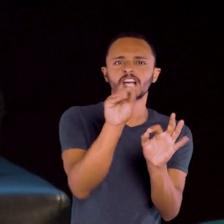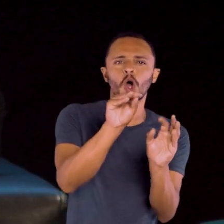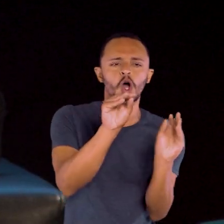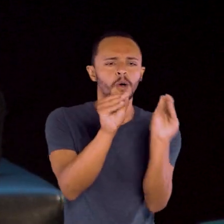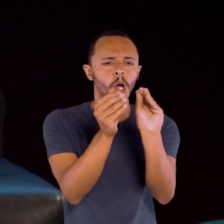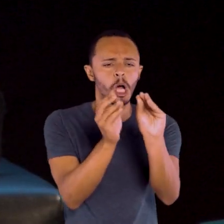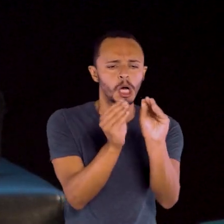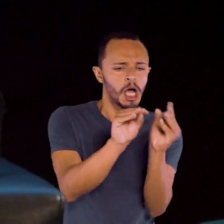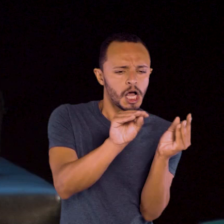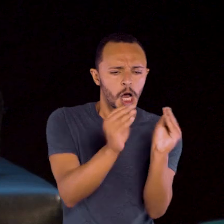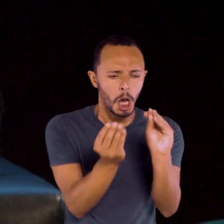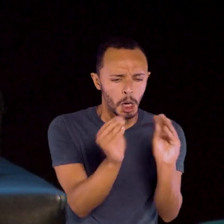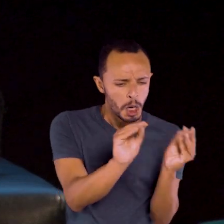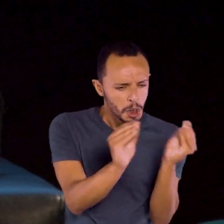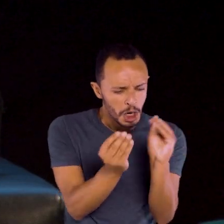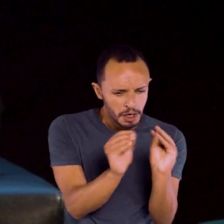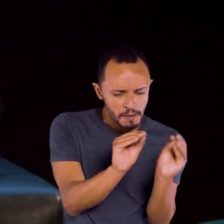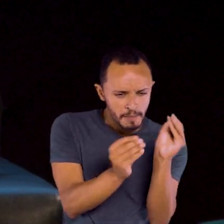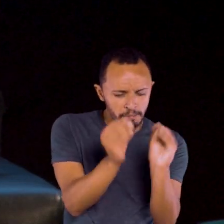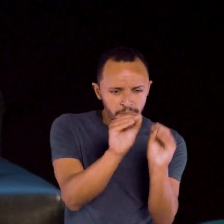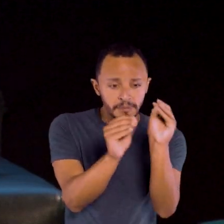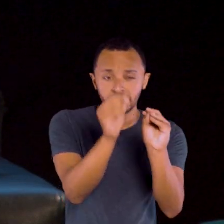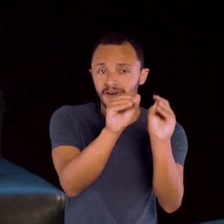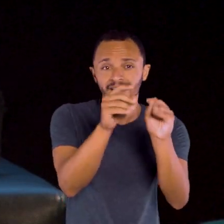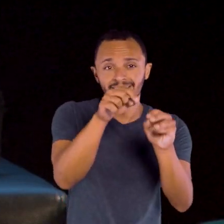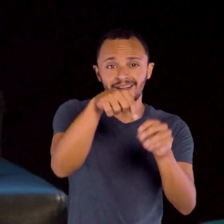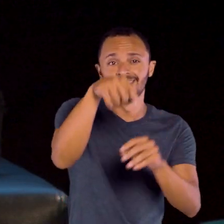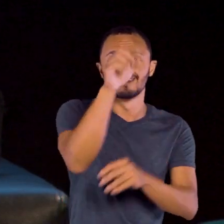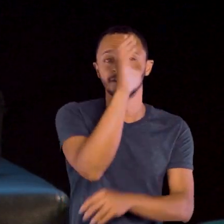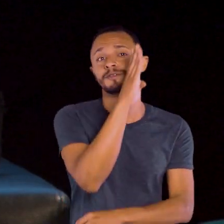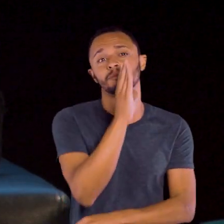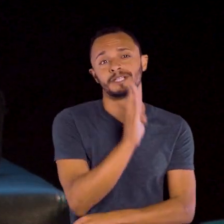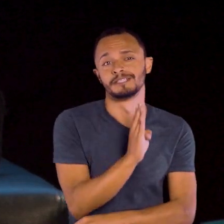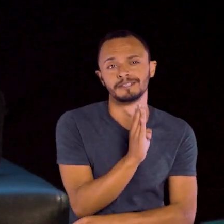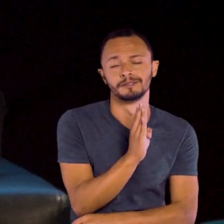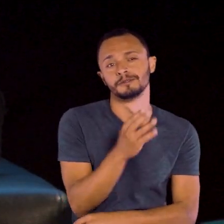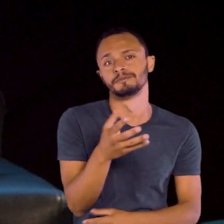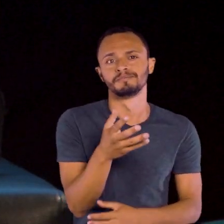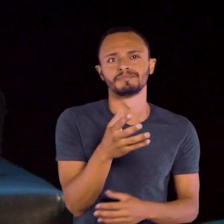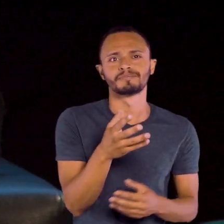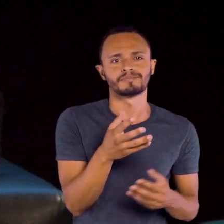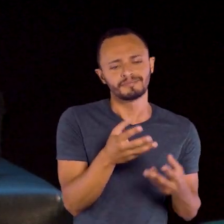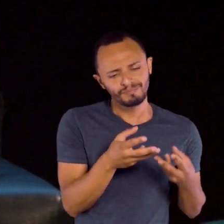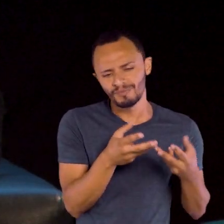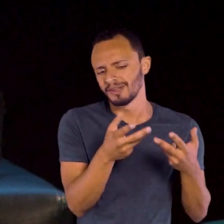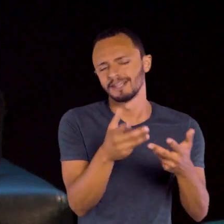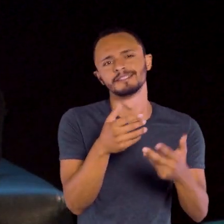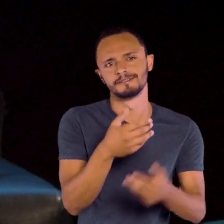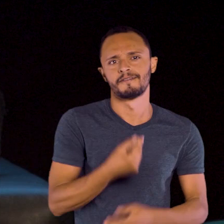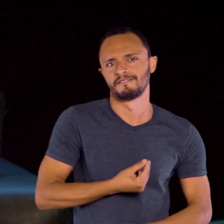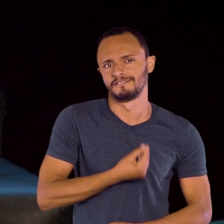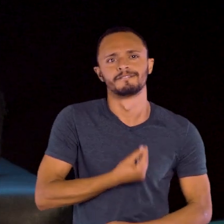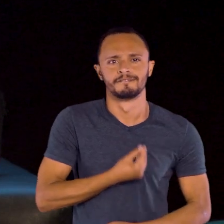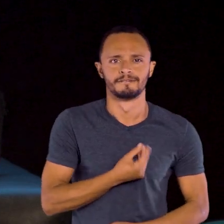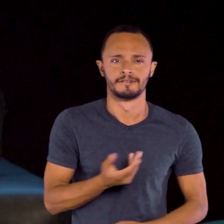encaixando nesse mosaico. Então, é assim que eu enxergo tudo que eu escrevo. É assim que eu